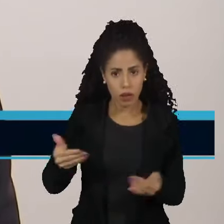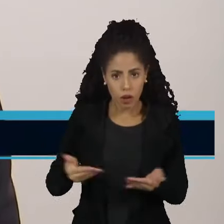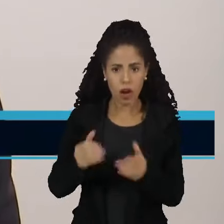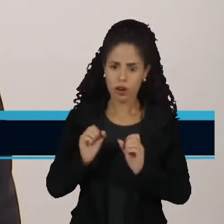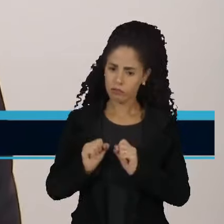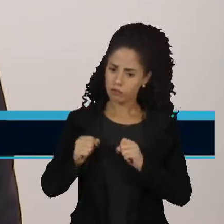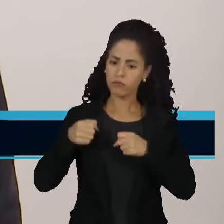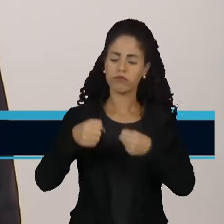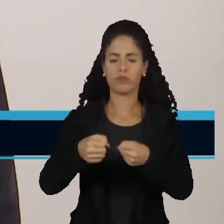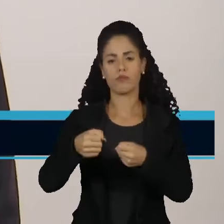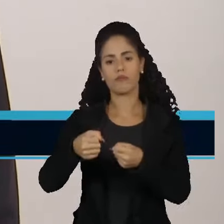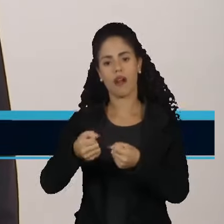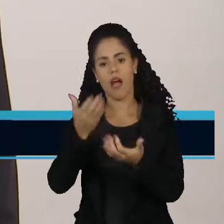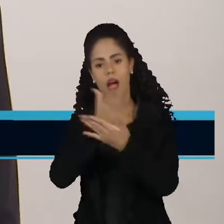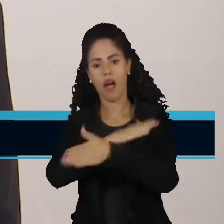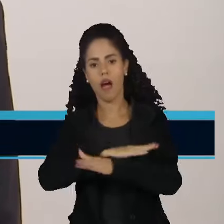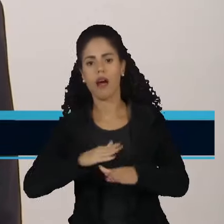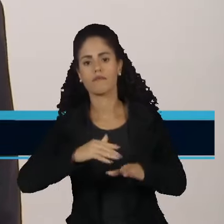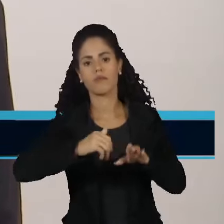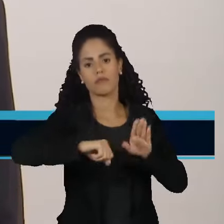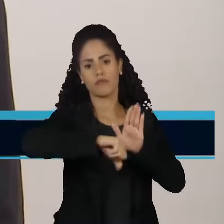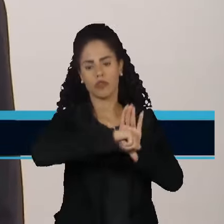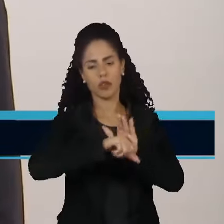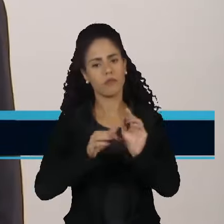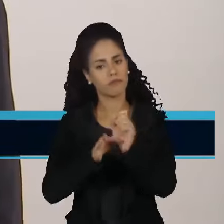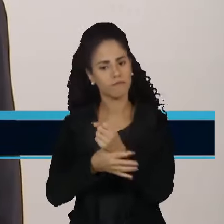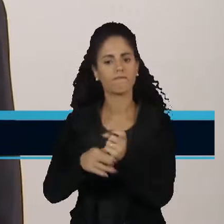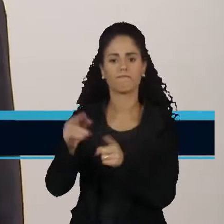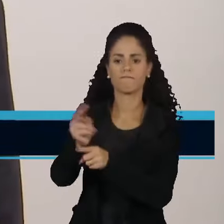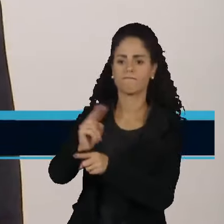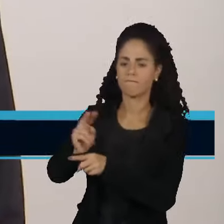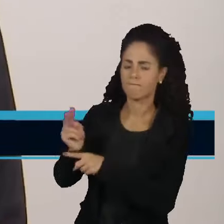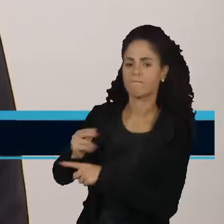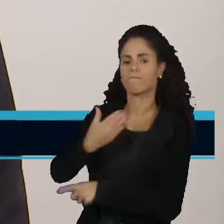esforço de combate junto com as forças de segurança, junto com os governos estaduais e municipais.